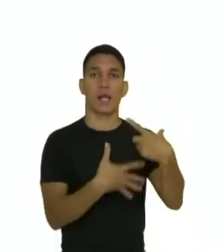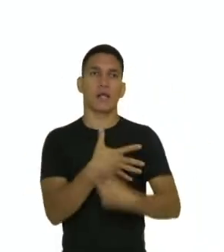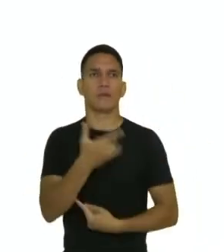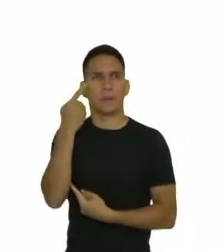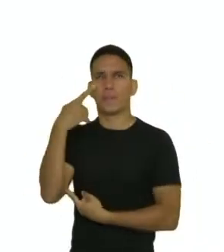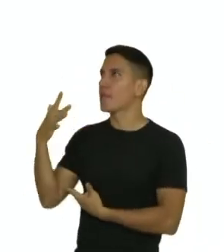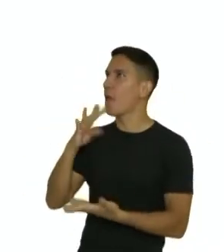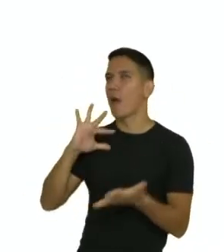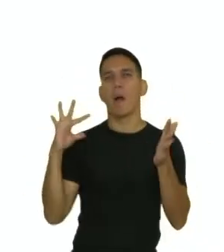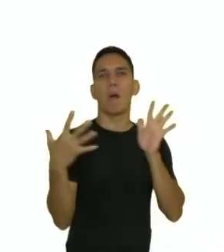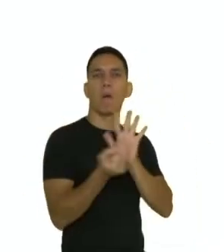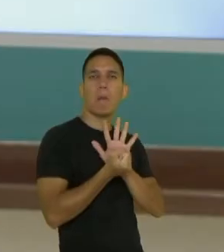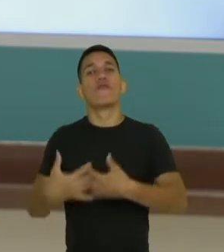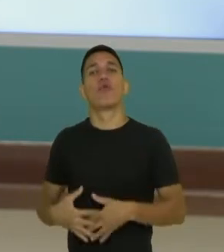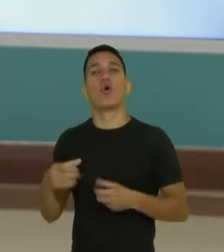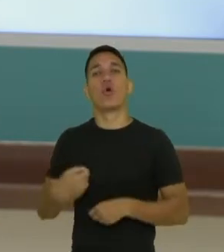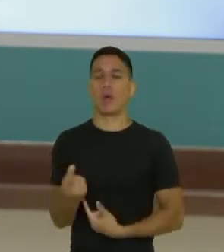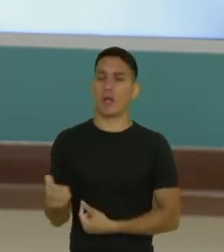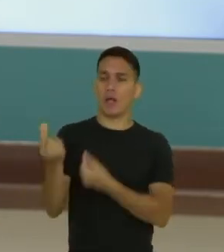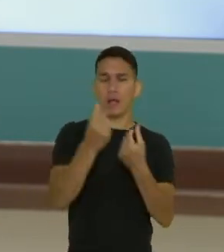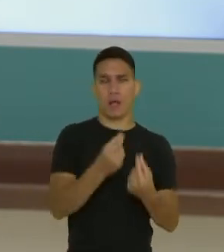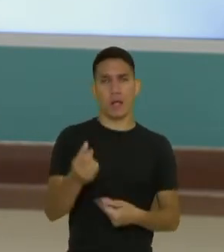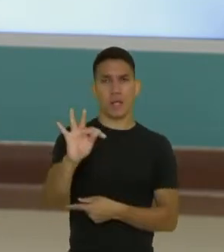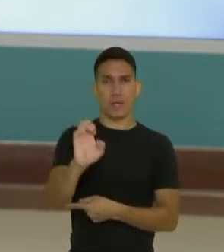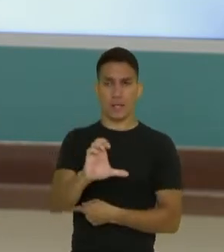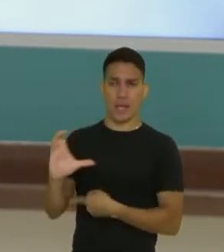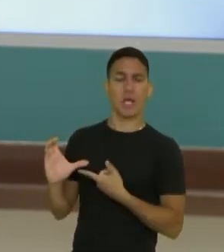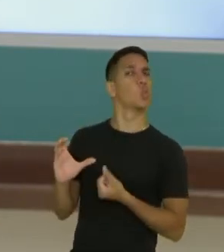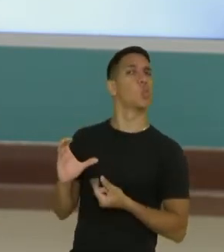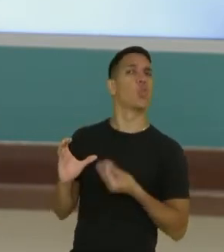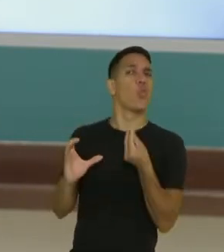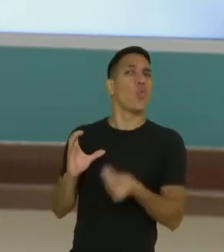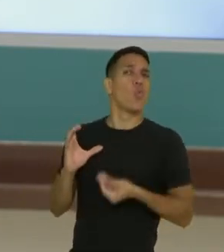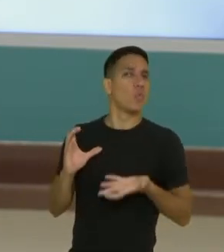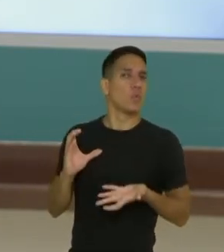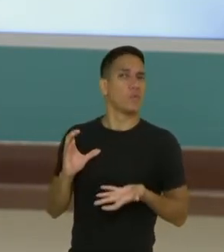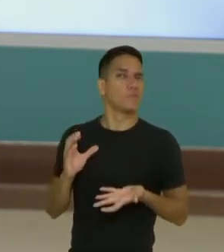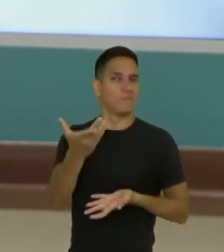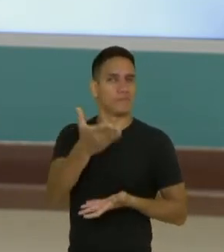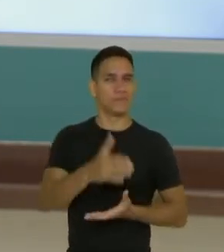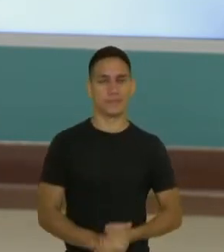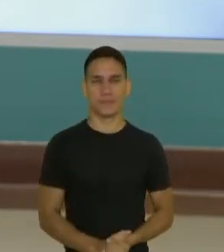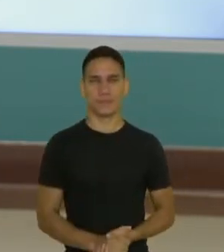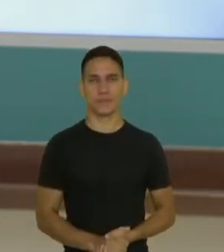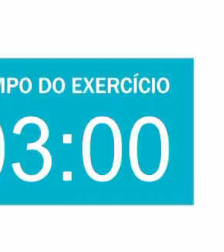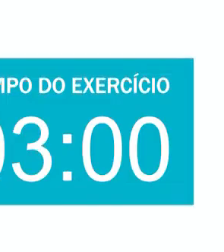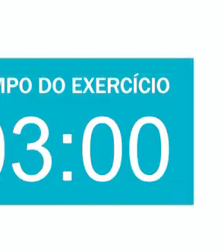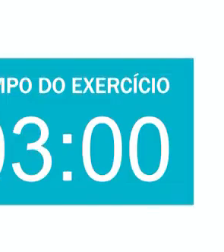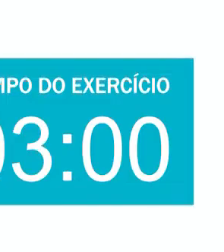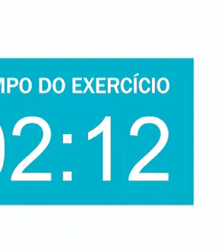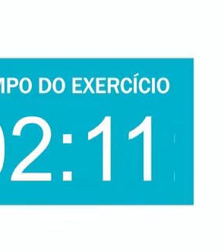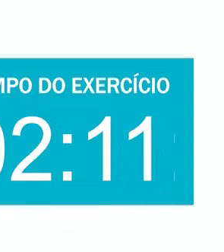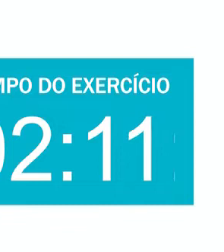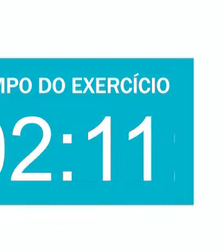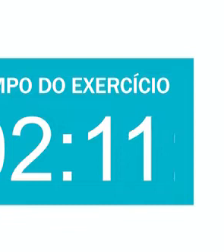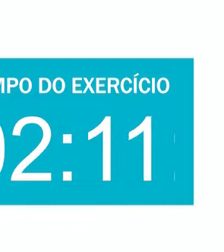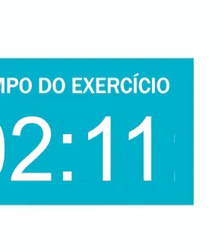O início de tudo, o Tratado de Assunção, que aconteceu em 1991. Como ele foi? Assinado em 26 de março